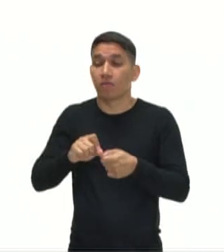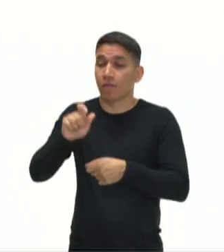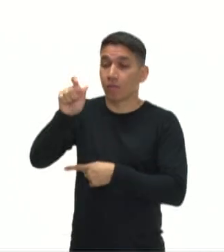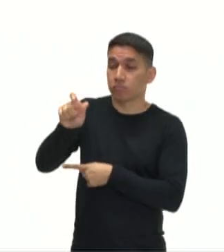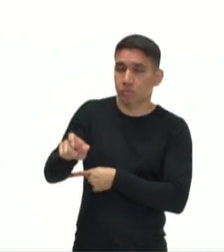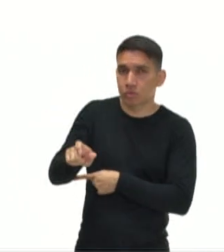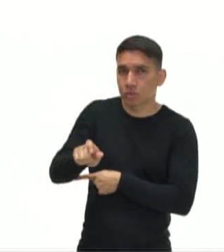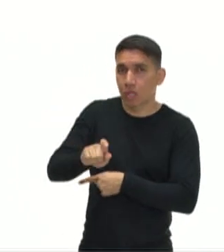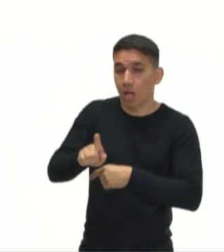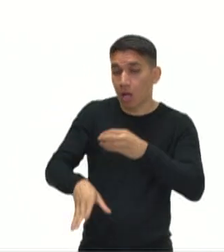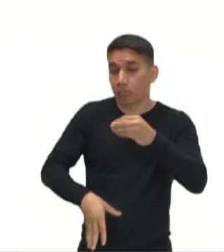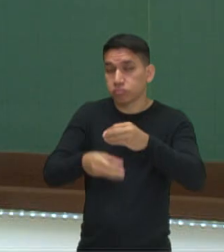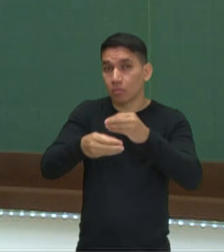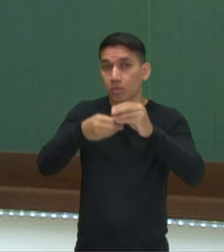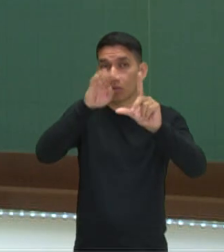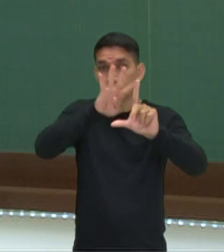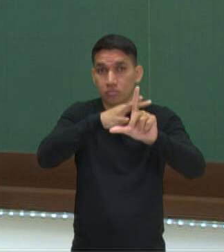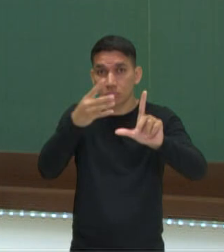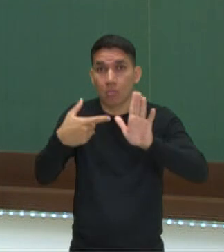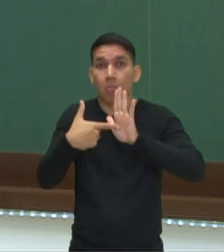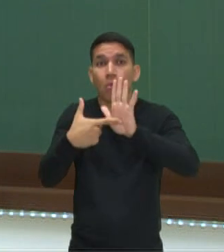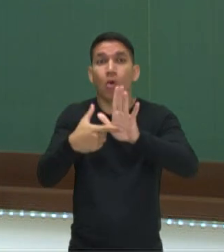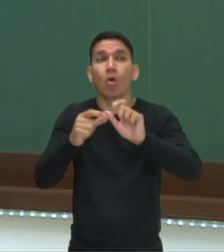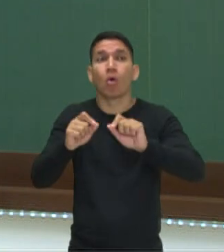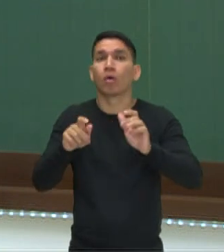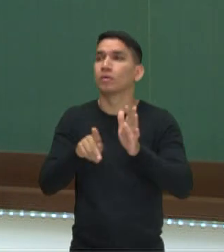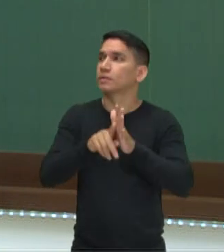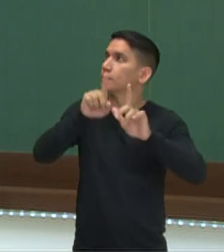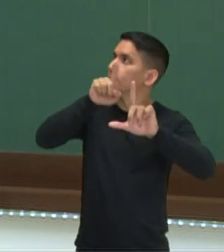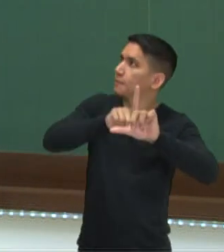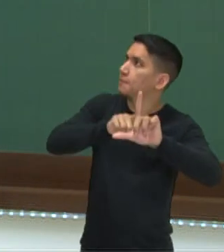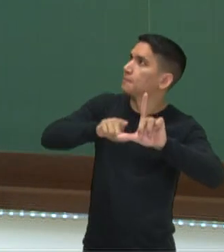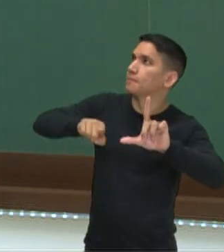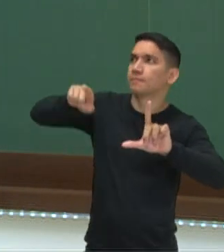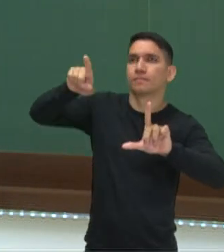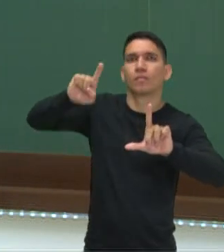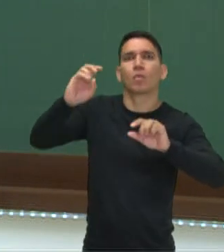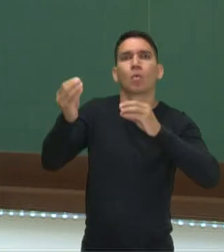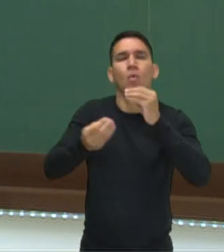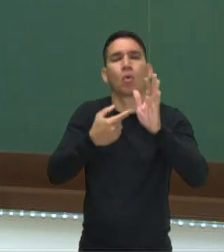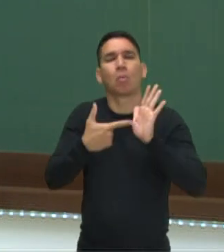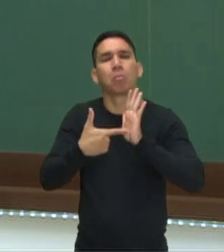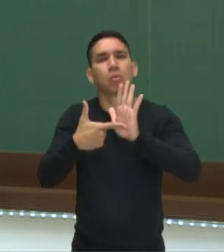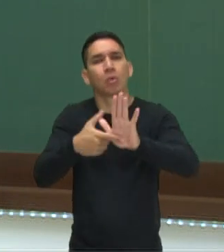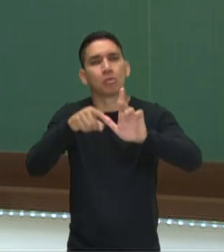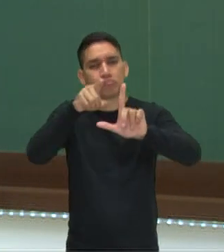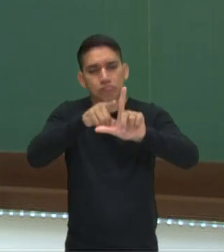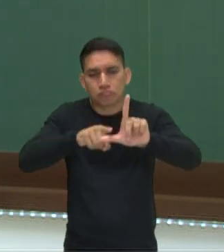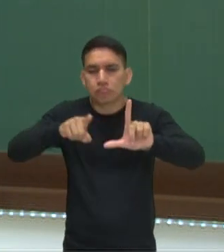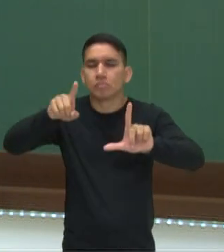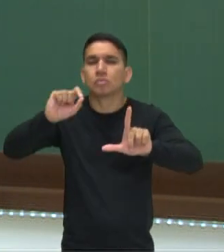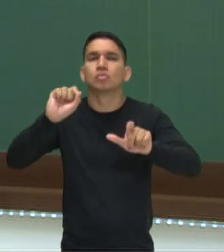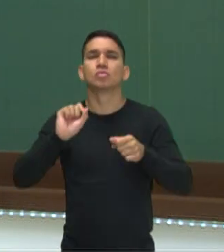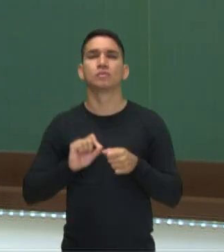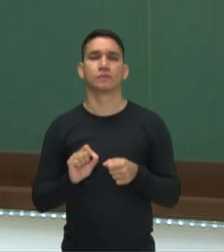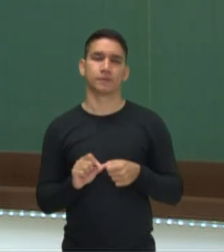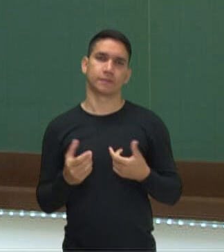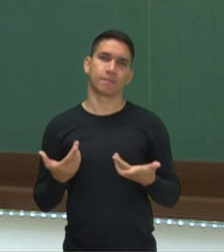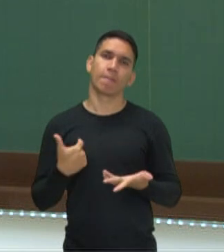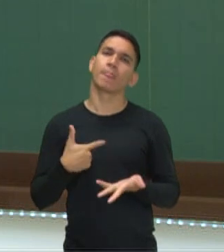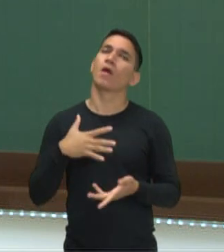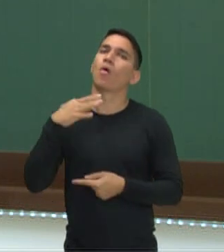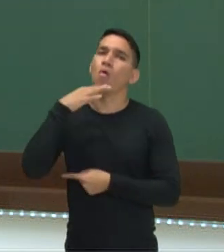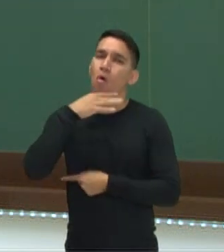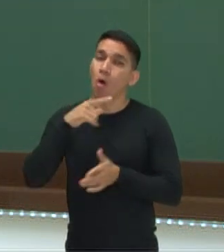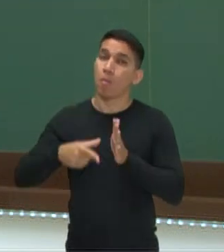e represente os pontos no plano cartesiano. Se eu vou representar os pontos no plano cartesiano, obviamente que a gente